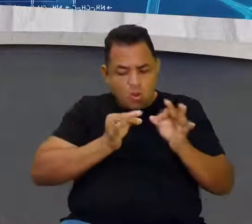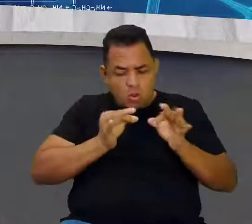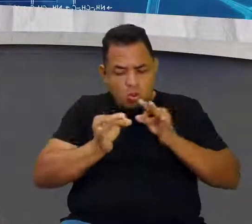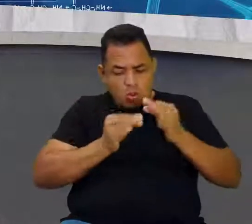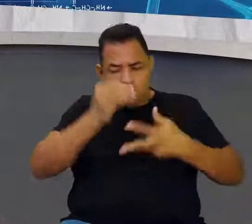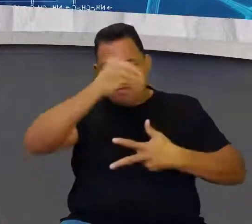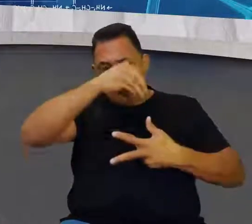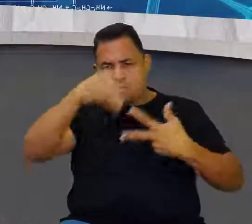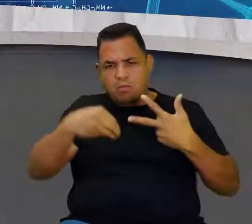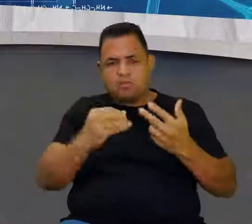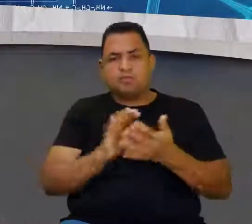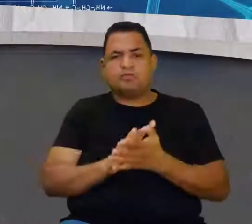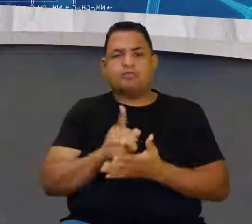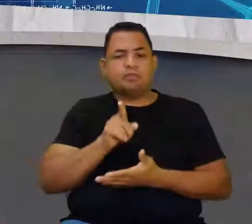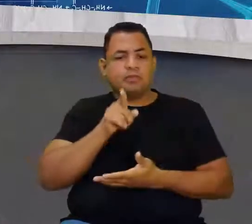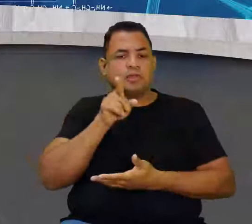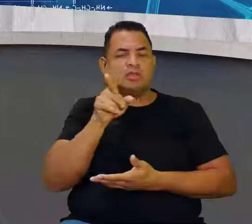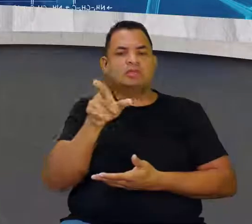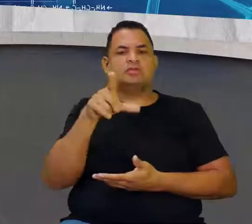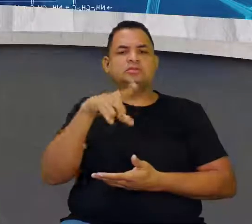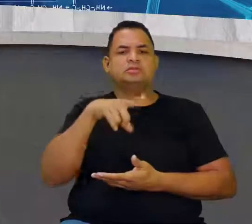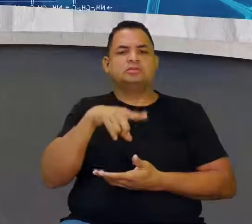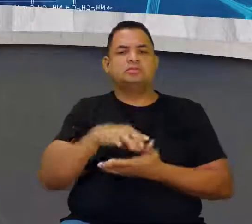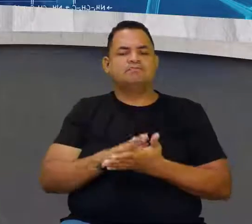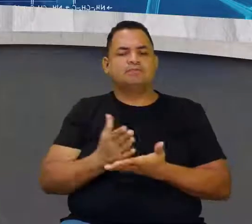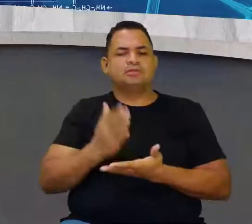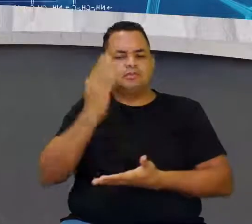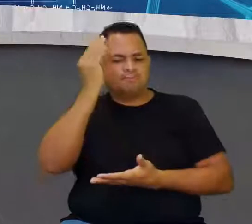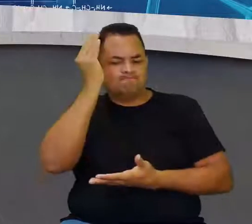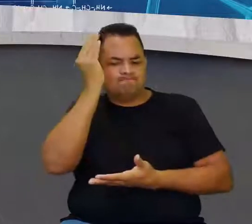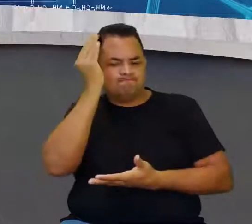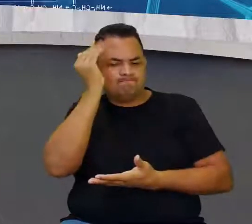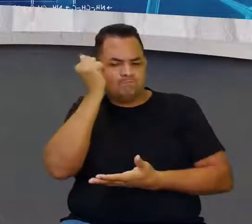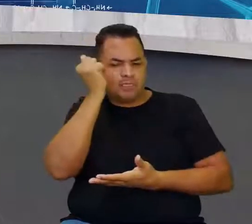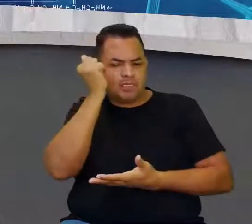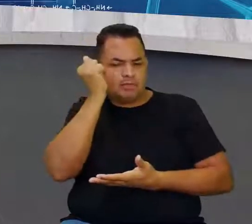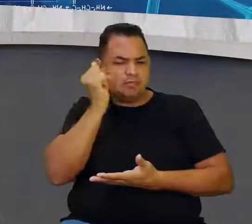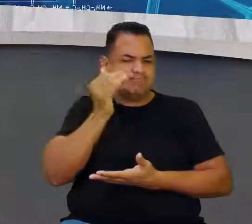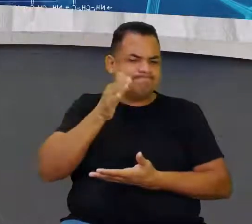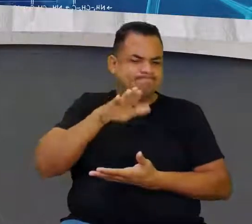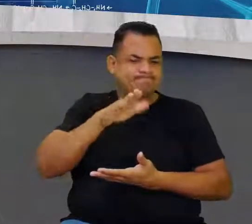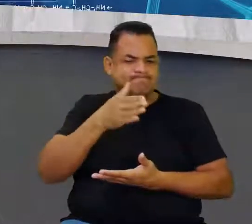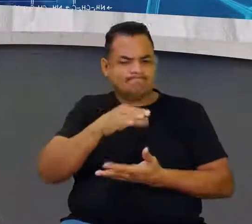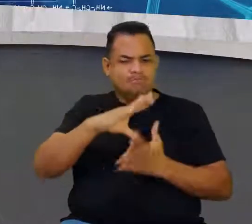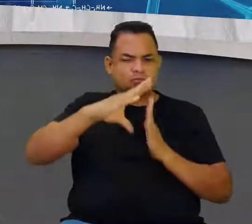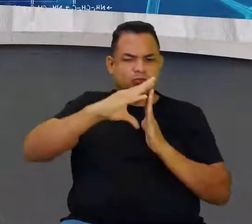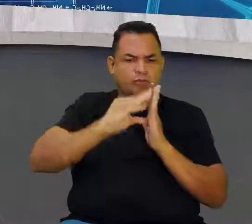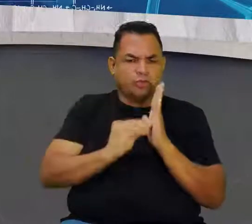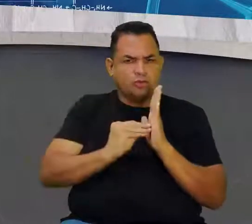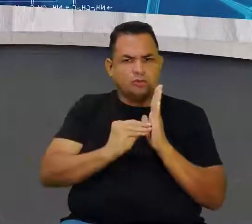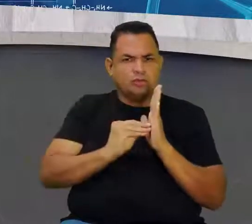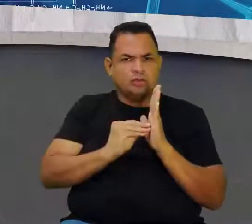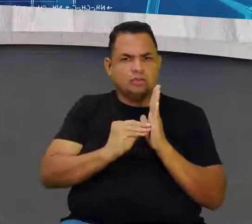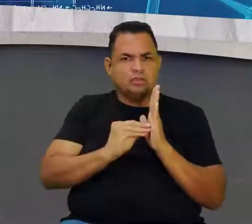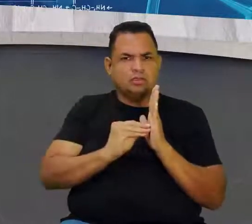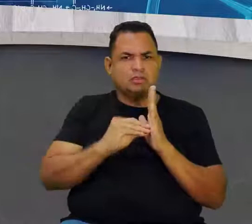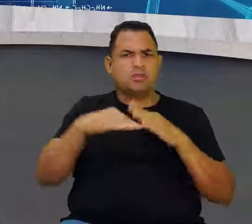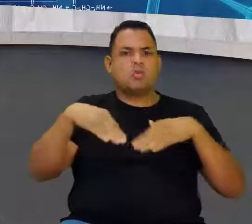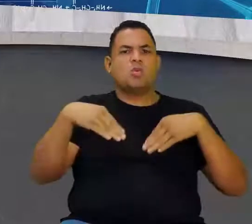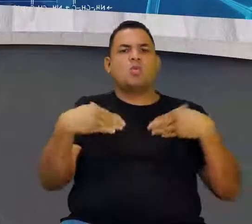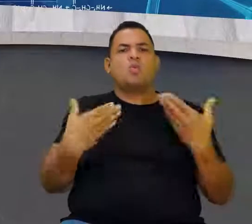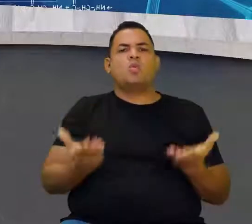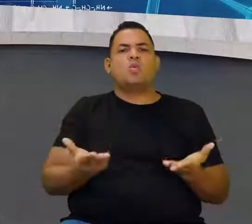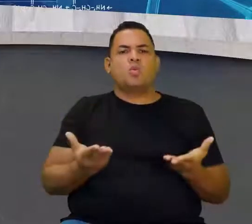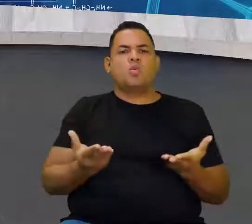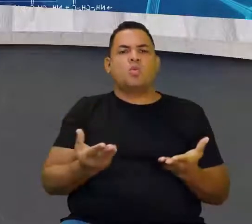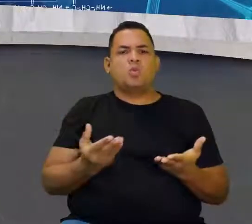aí você que tem um domínio, digamos que você tem um domínio ali razoável de algum conteúdo. Quando você